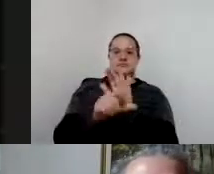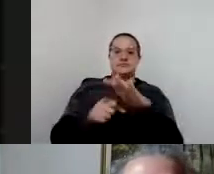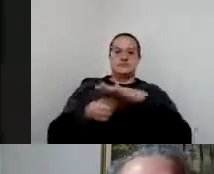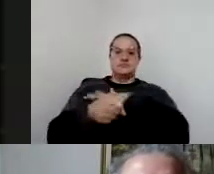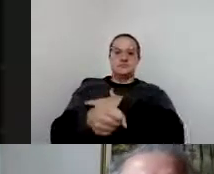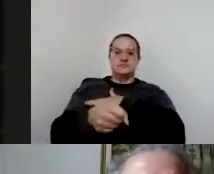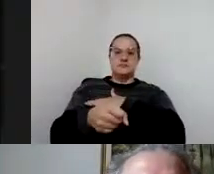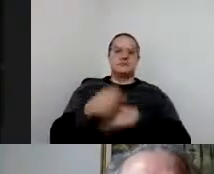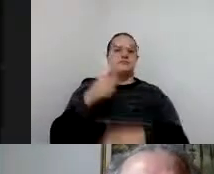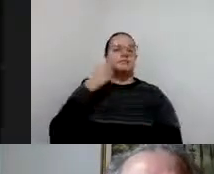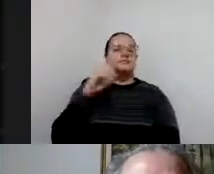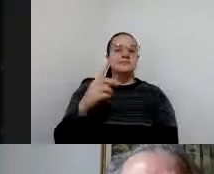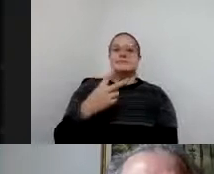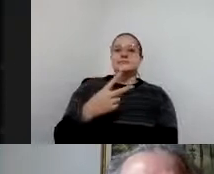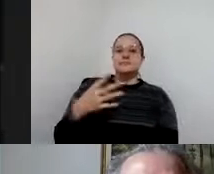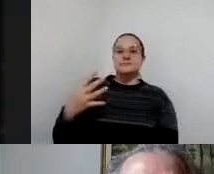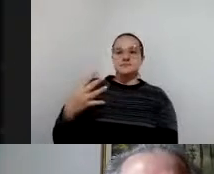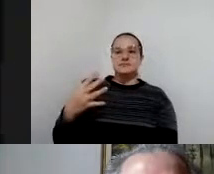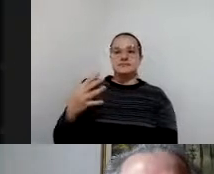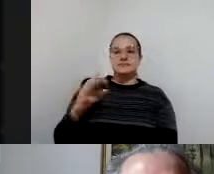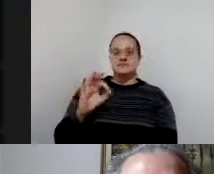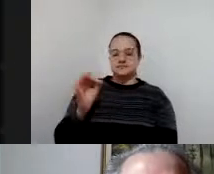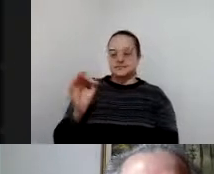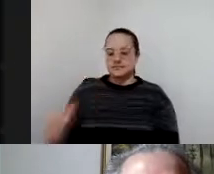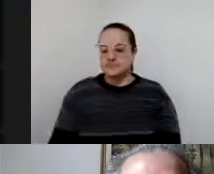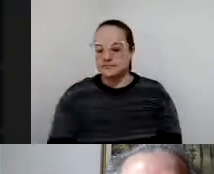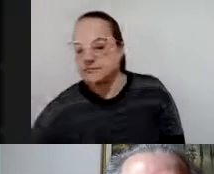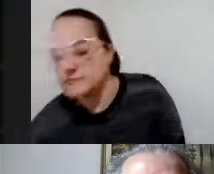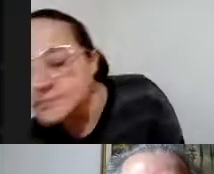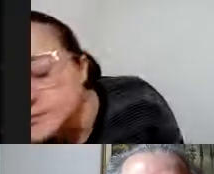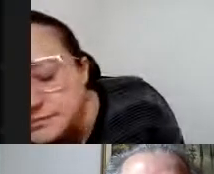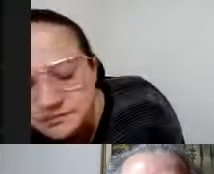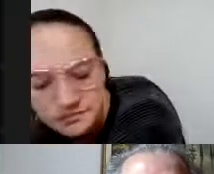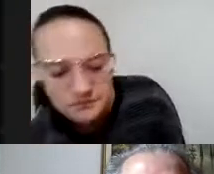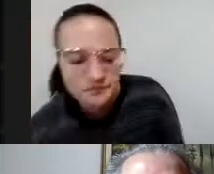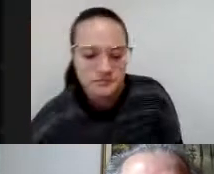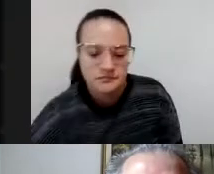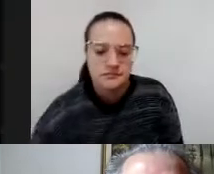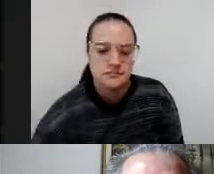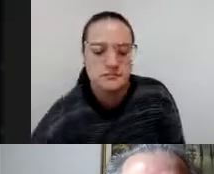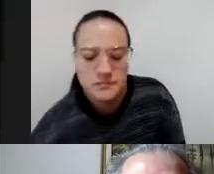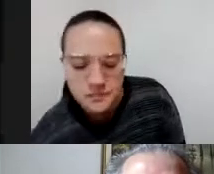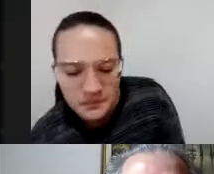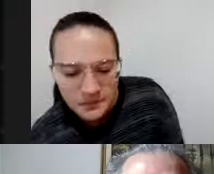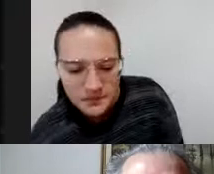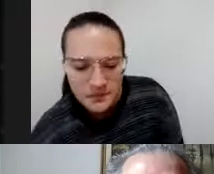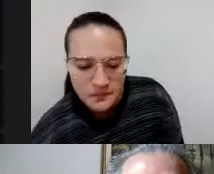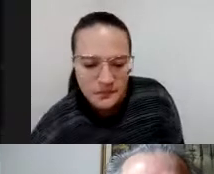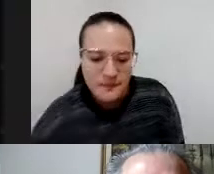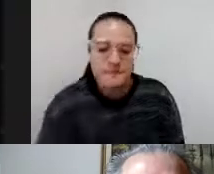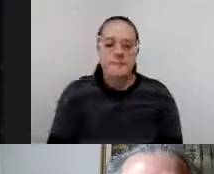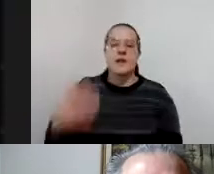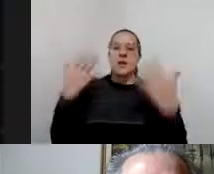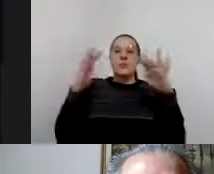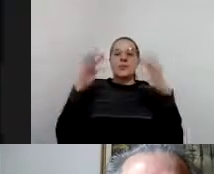é quando, de fato, oficialmente se completará 30 anos de existência da Lei de Cotas, nós